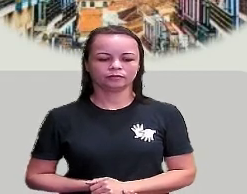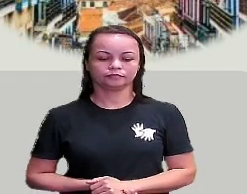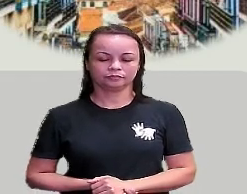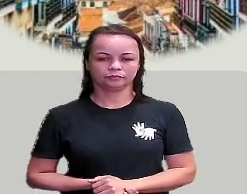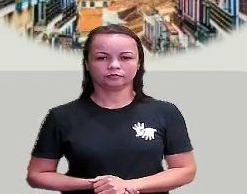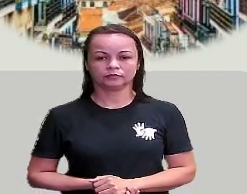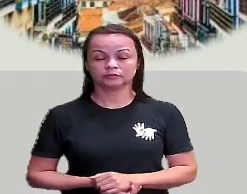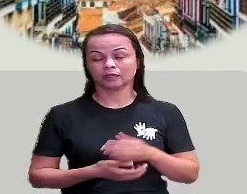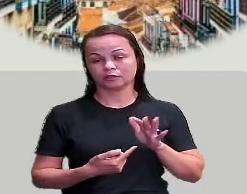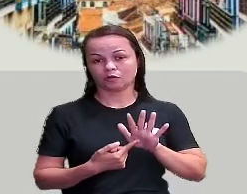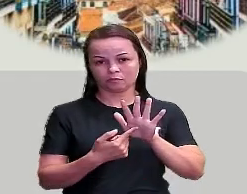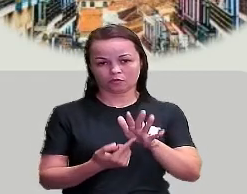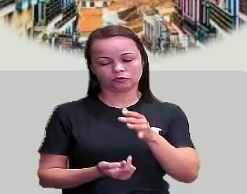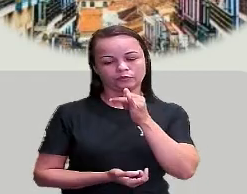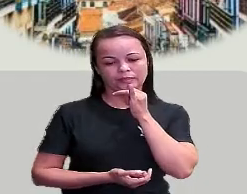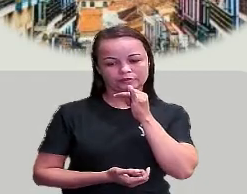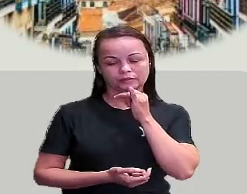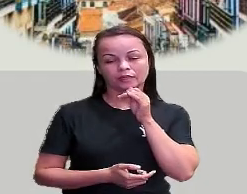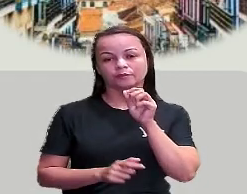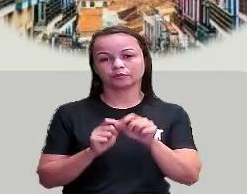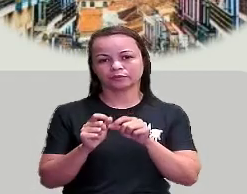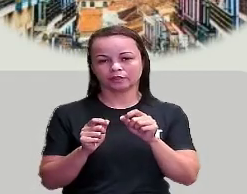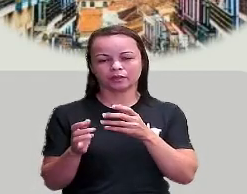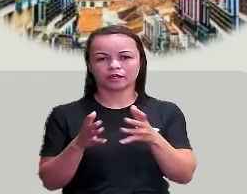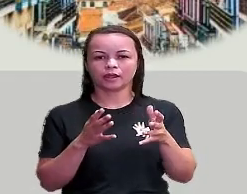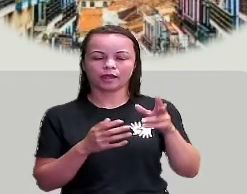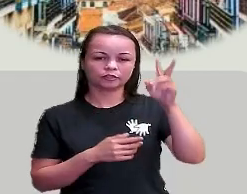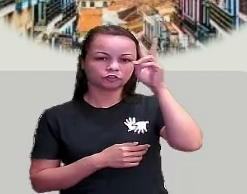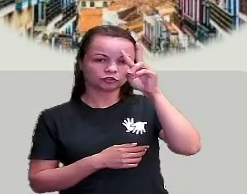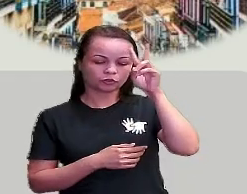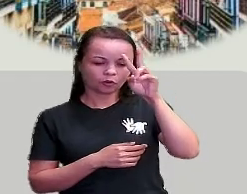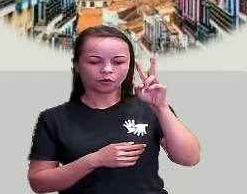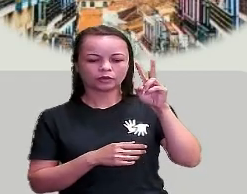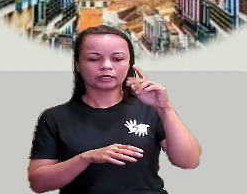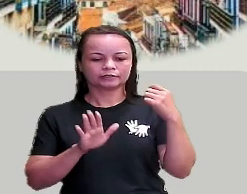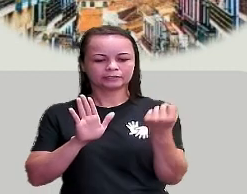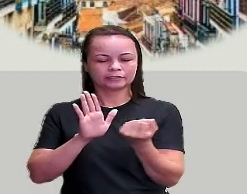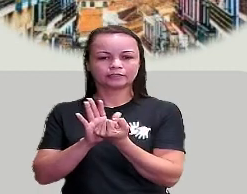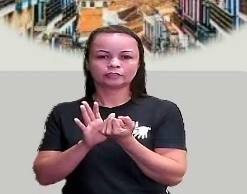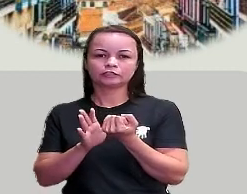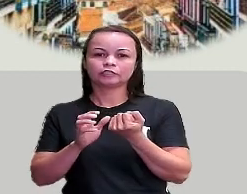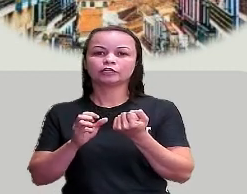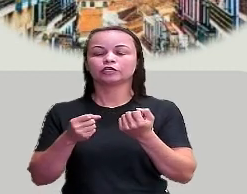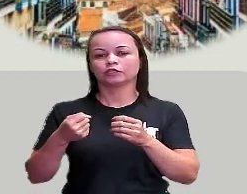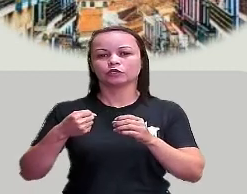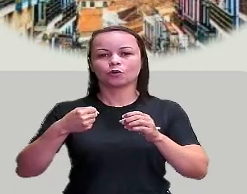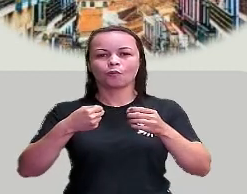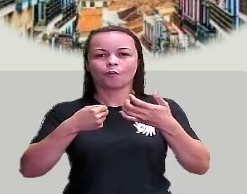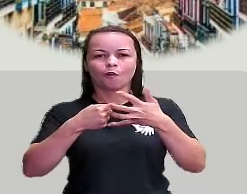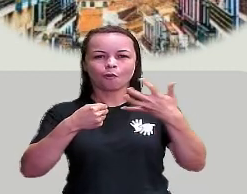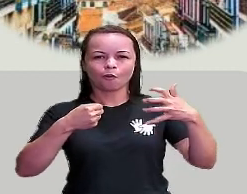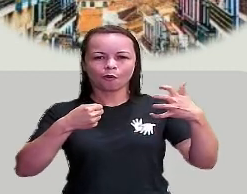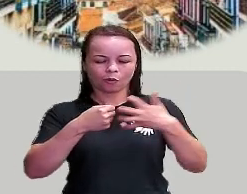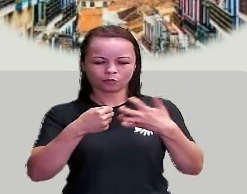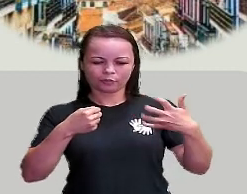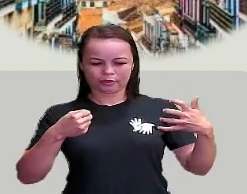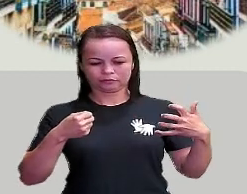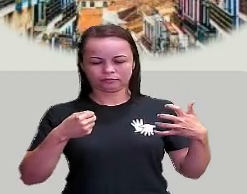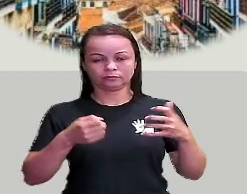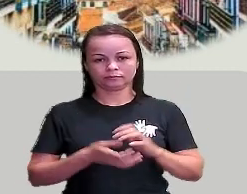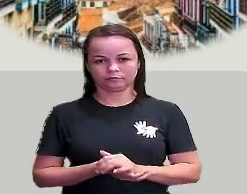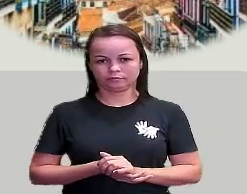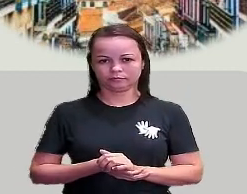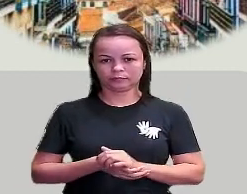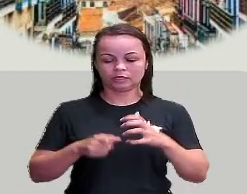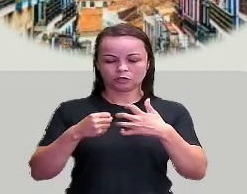Daí eu trouxe um exemplo, que é a cidade histórica de Ouro Preto, Minas Gerais. Ouro Preto foi a primeira cidade a receber o título de